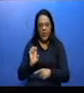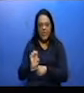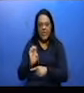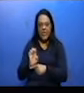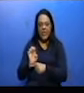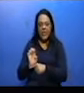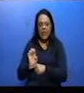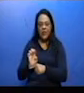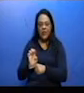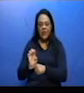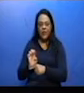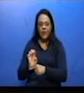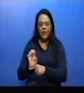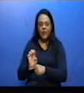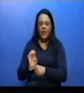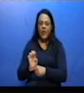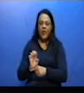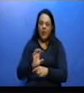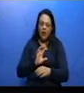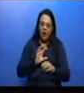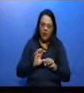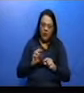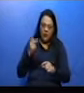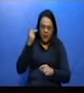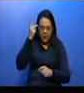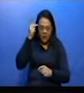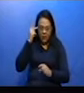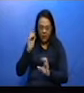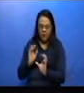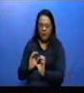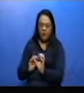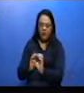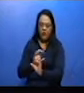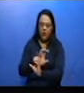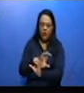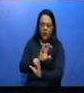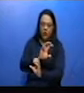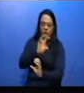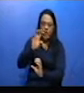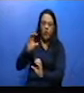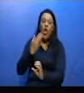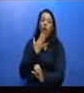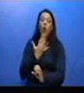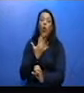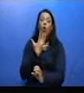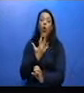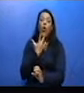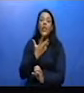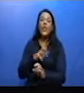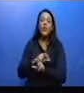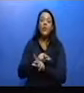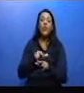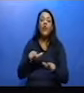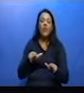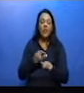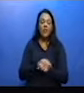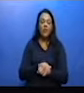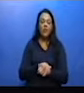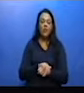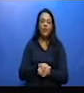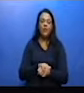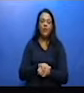vizinhos, utilizando cores diferentes. Então, vocês já colocaram as siglas nos estados